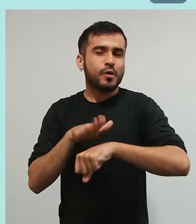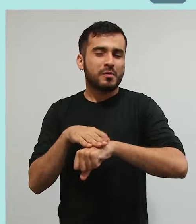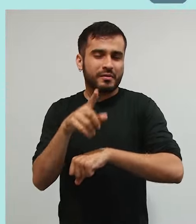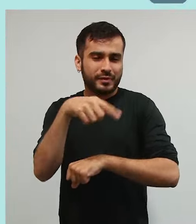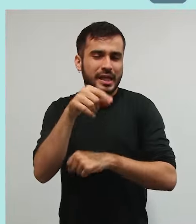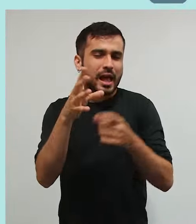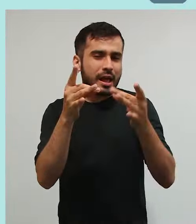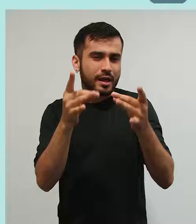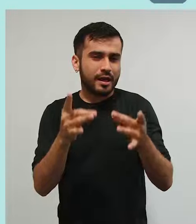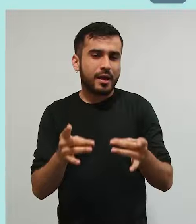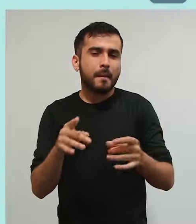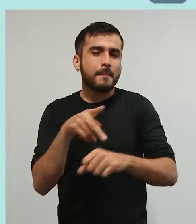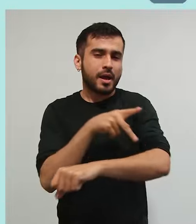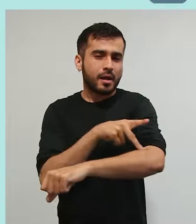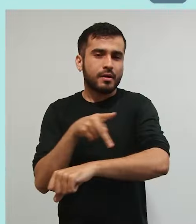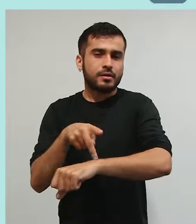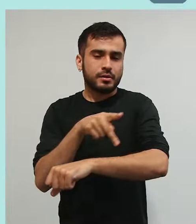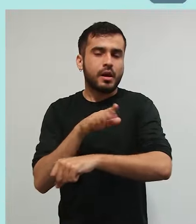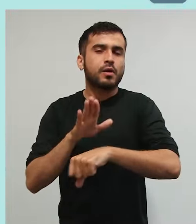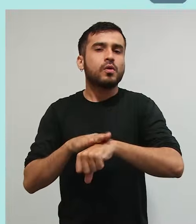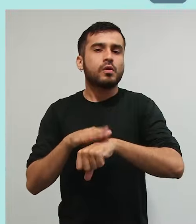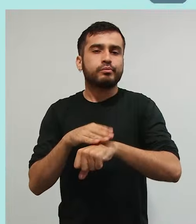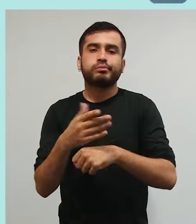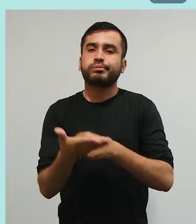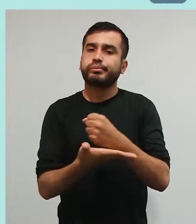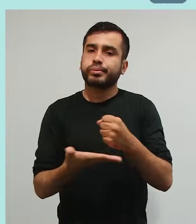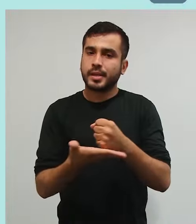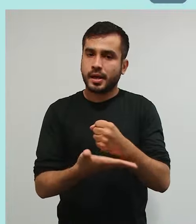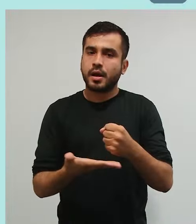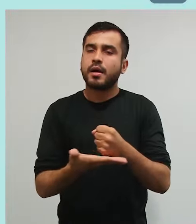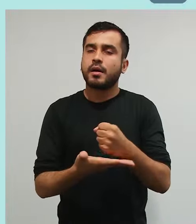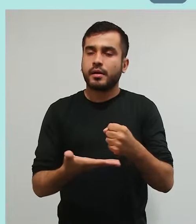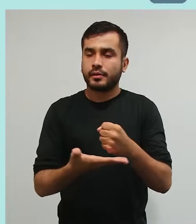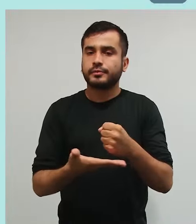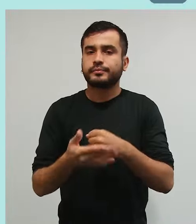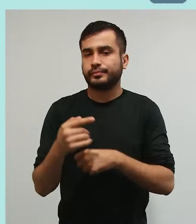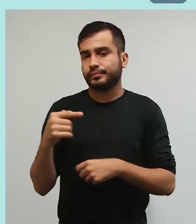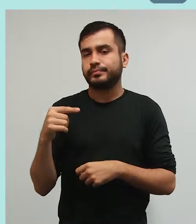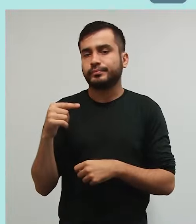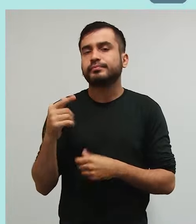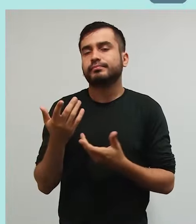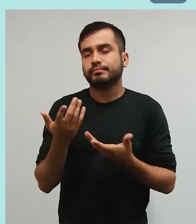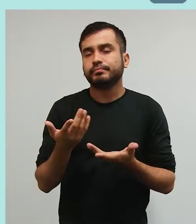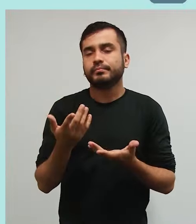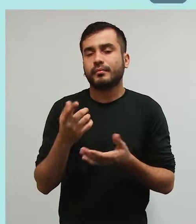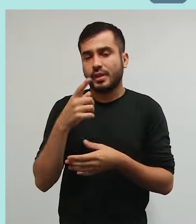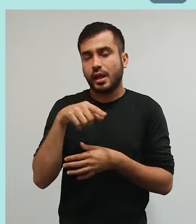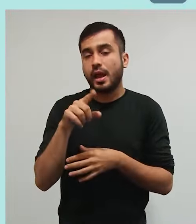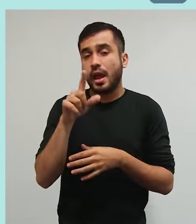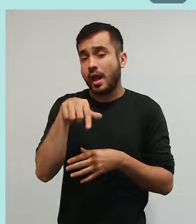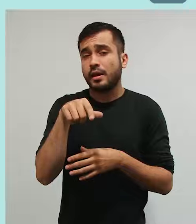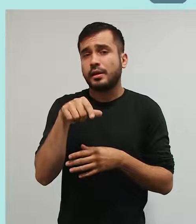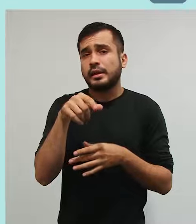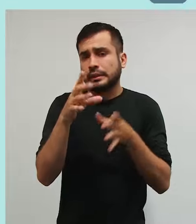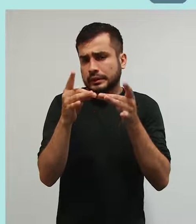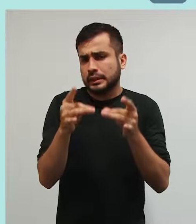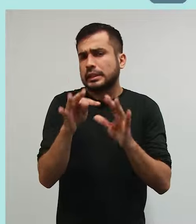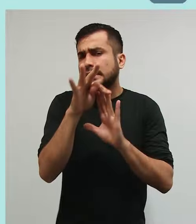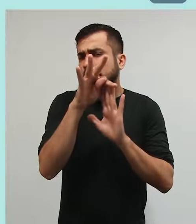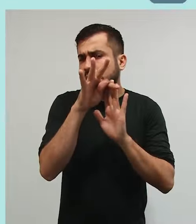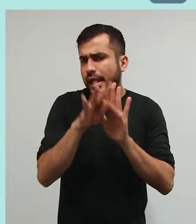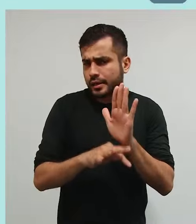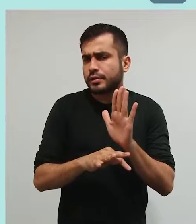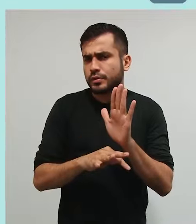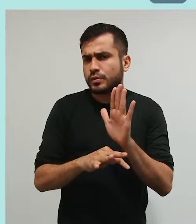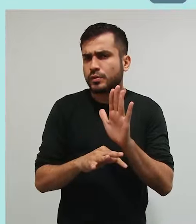Então, vários elementos aí da pedagogia da autonomia vão subsidiar a essa sessão, em que é uma